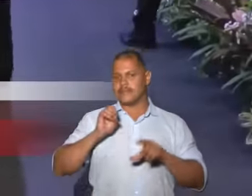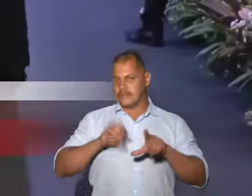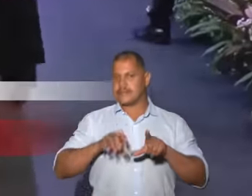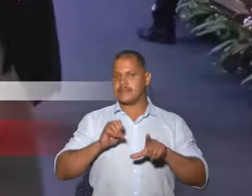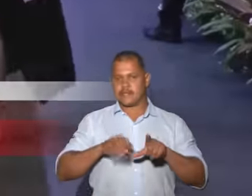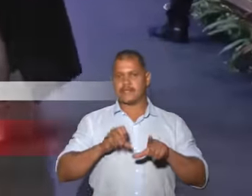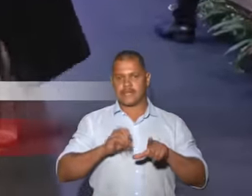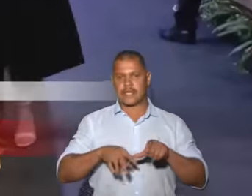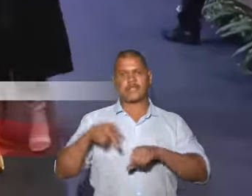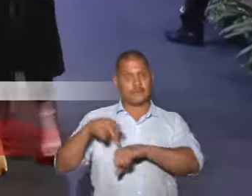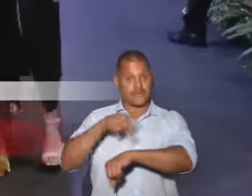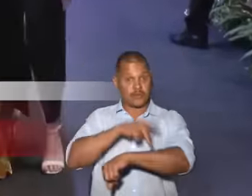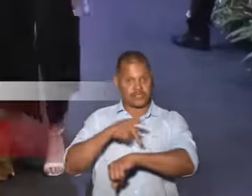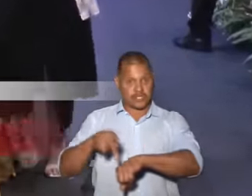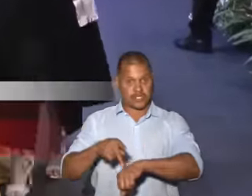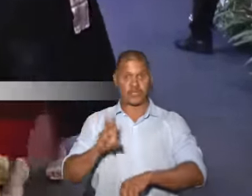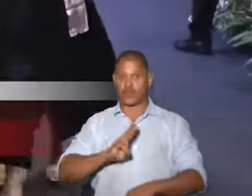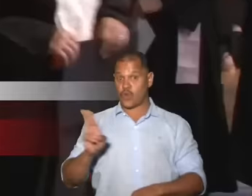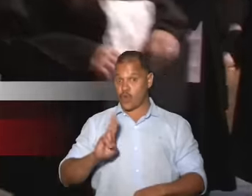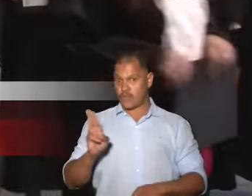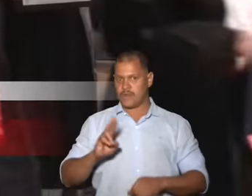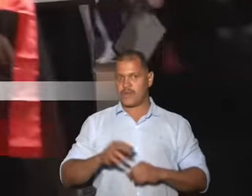Licenciadas em Pedagogia,